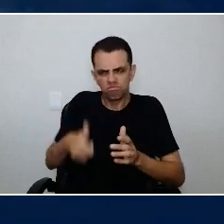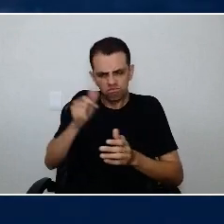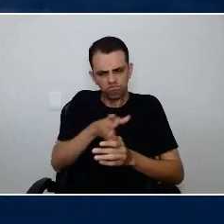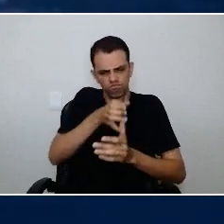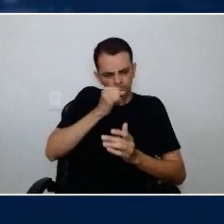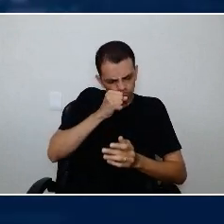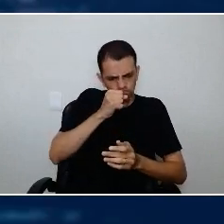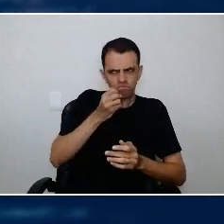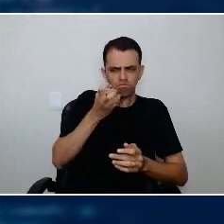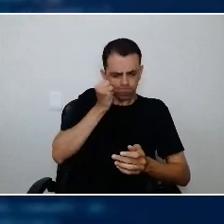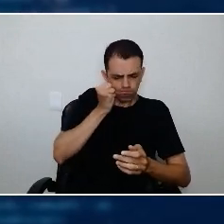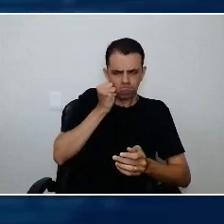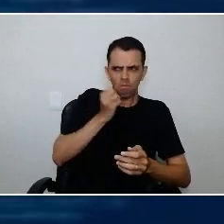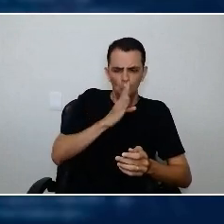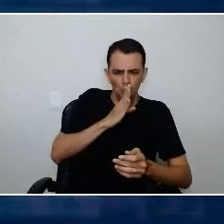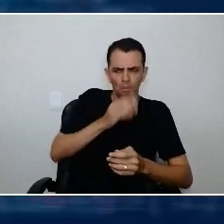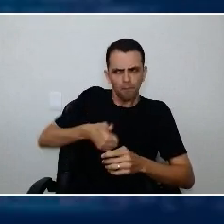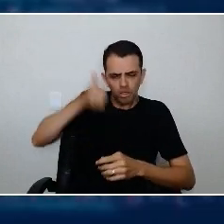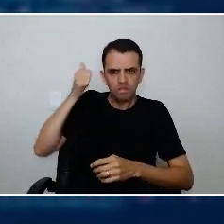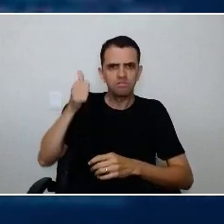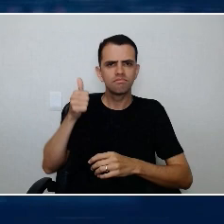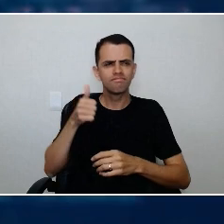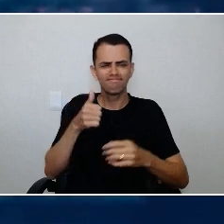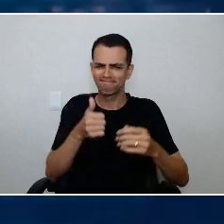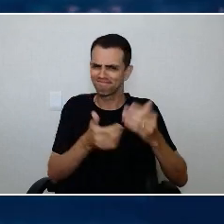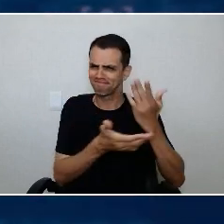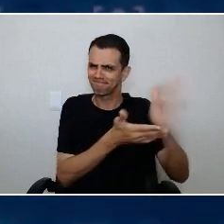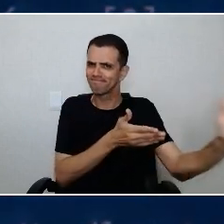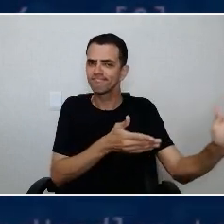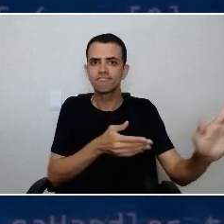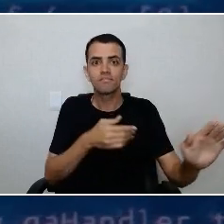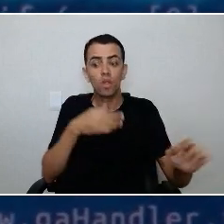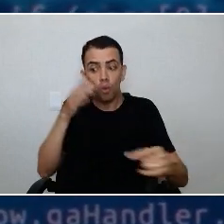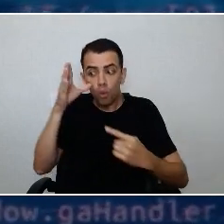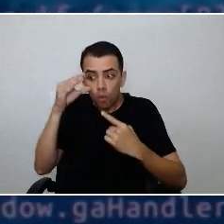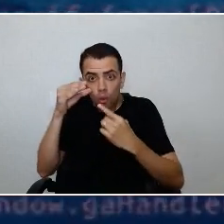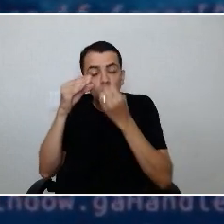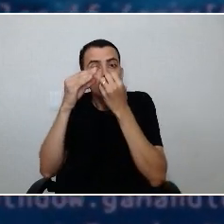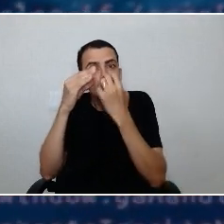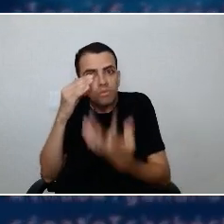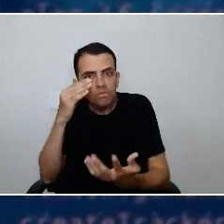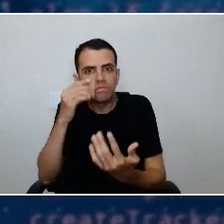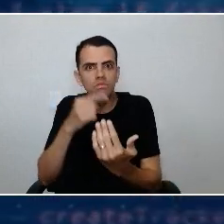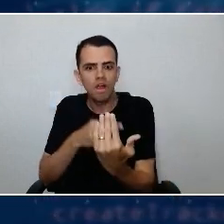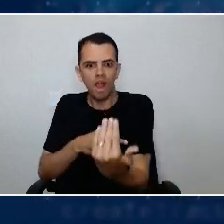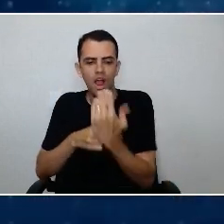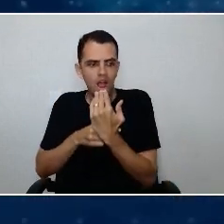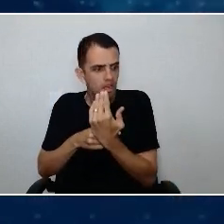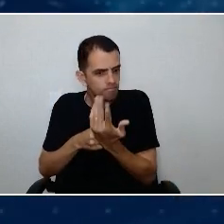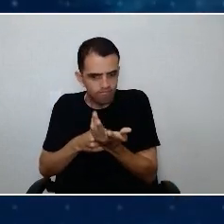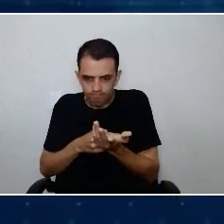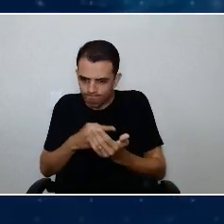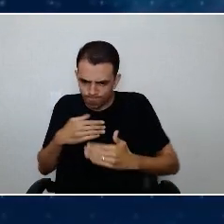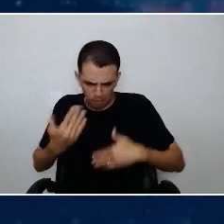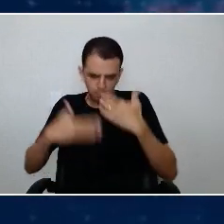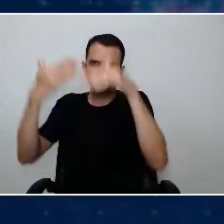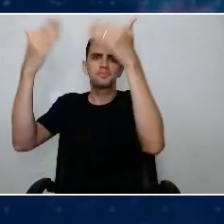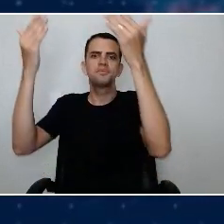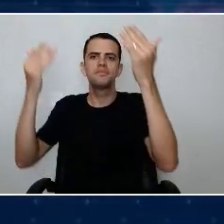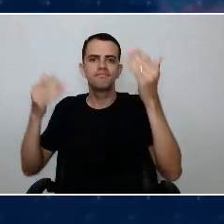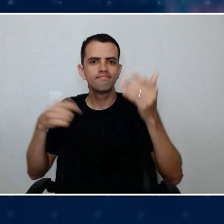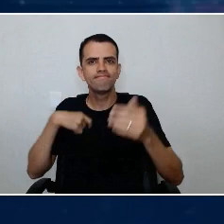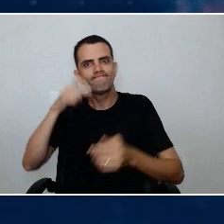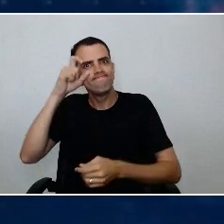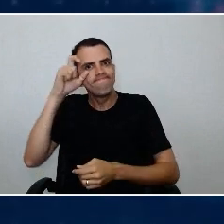enfim questionar eu acabei percebendo que você ser curioso é incrível é muito interessante a